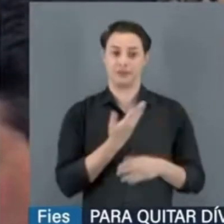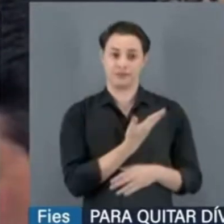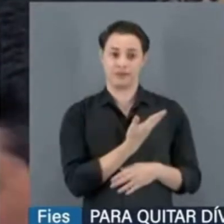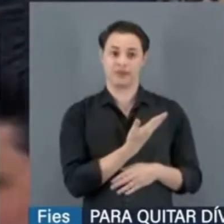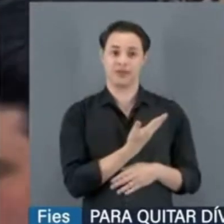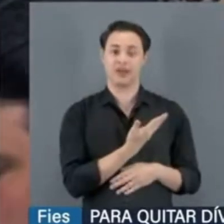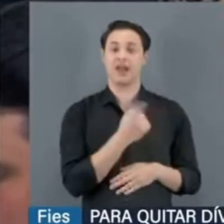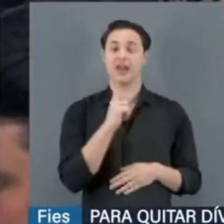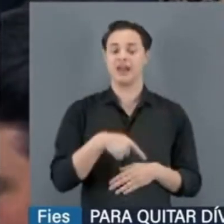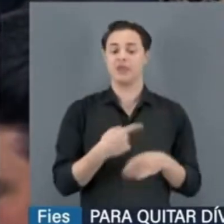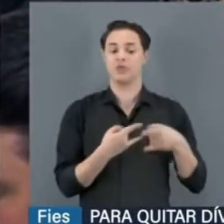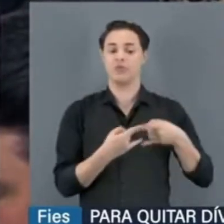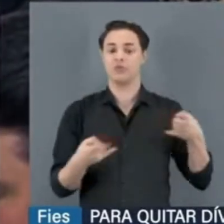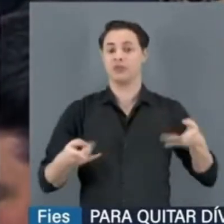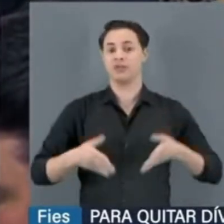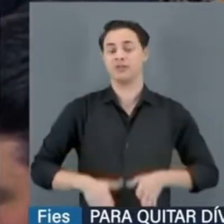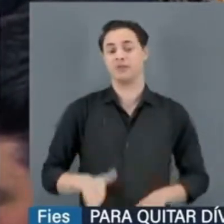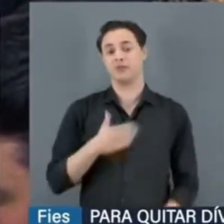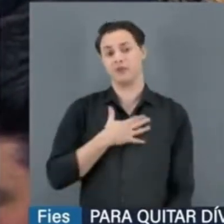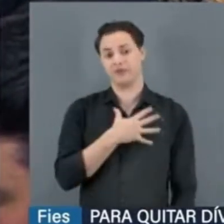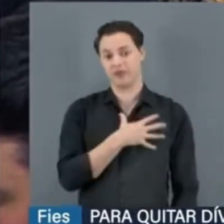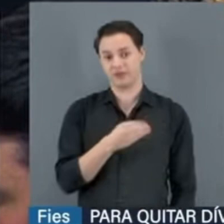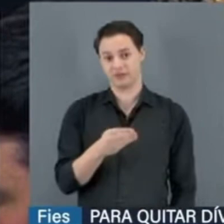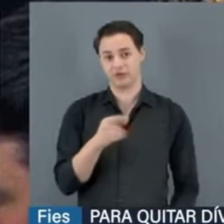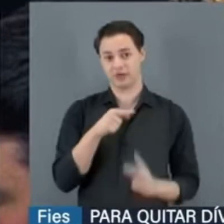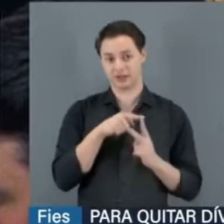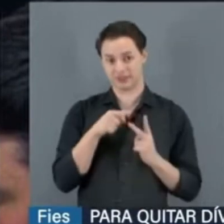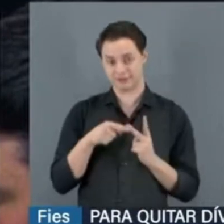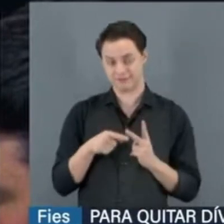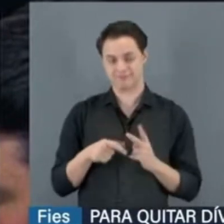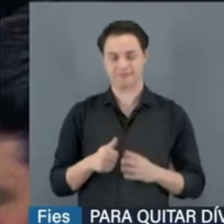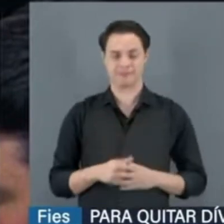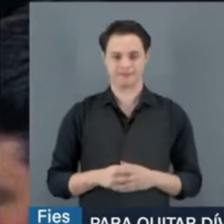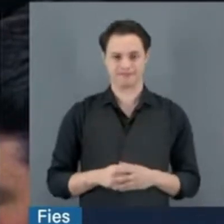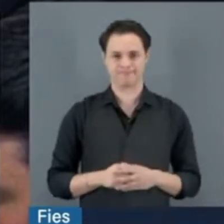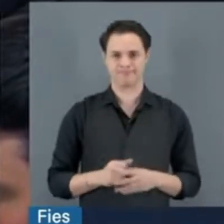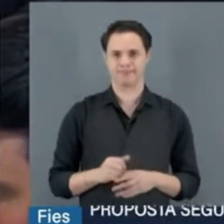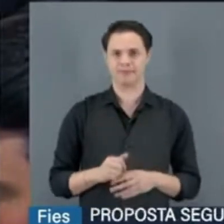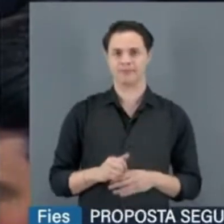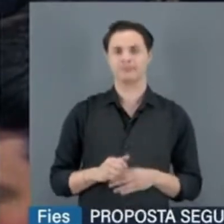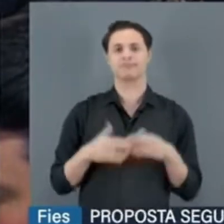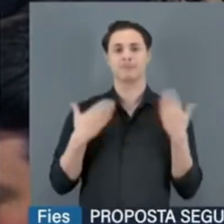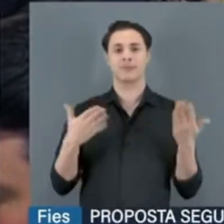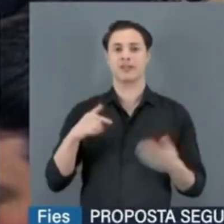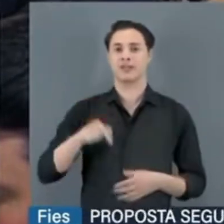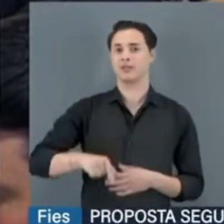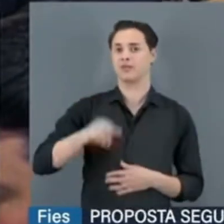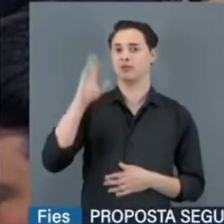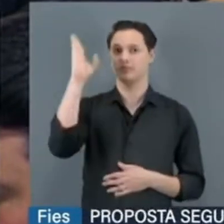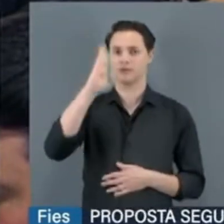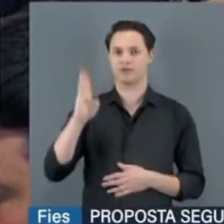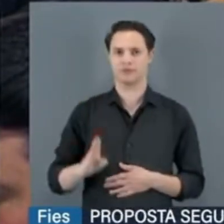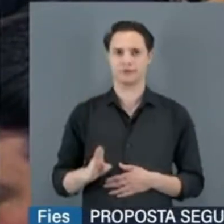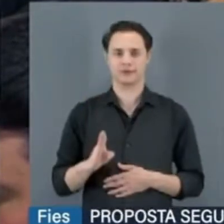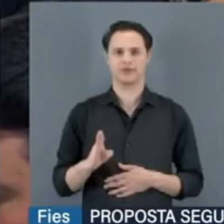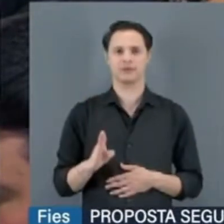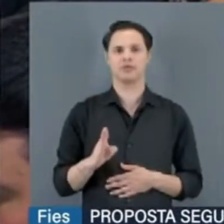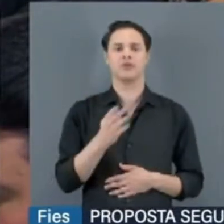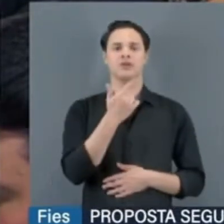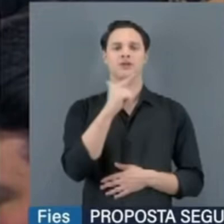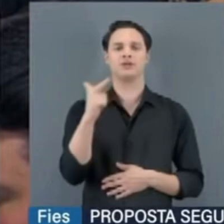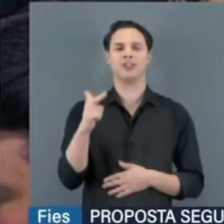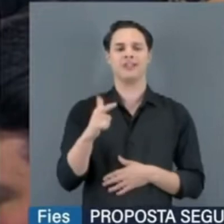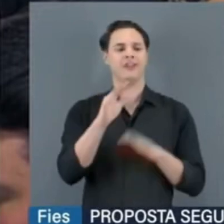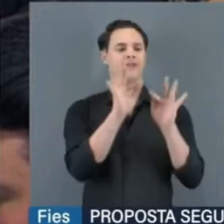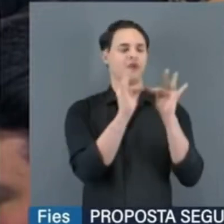de nascimento dos meus filhos. Quero falar para o senhor que, no Brasil, nós não temos subfamílias.